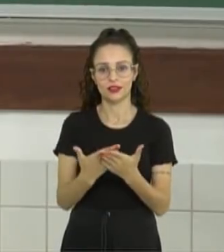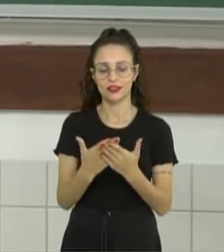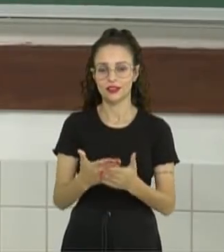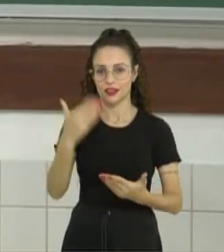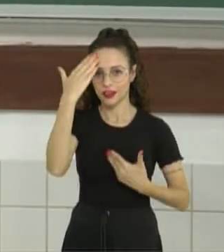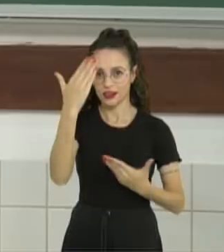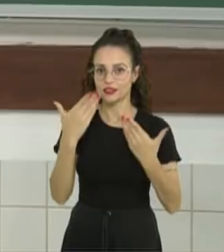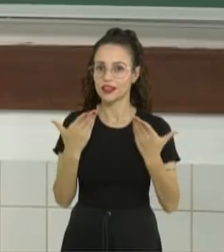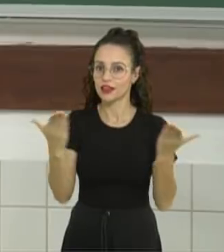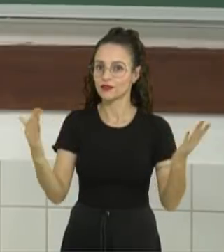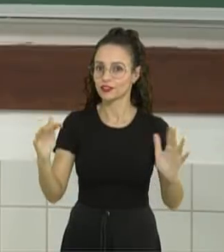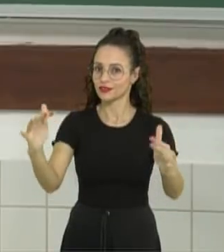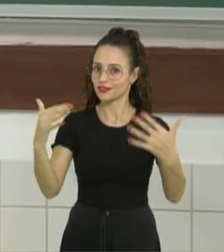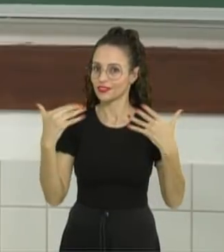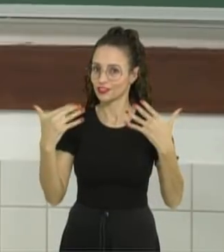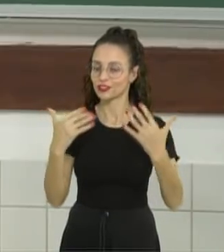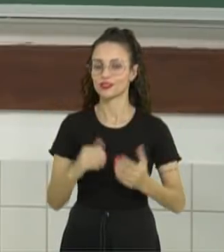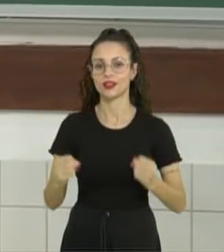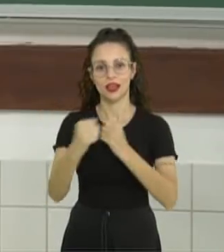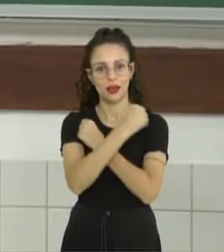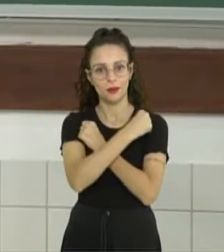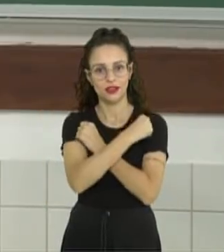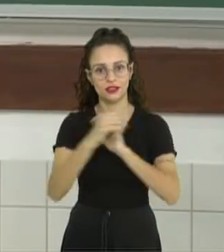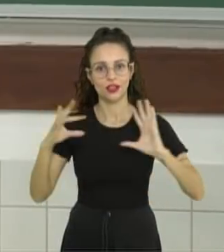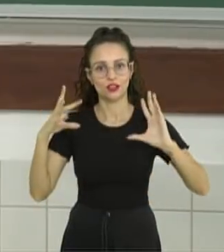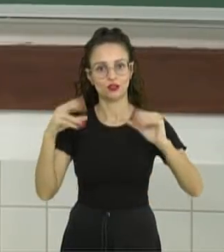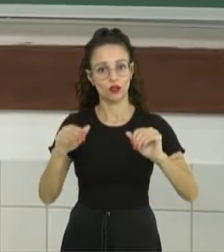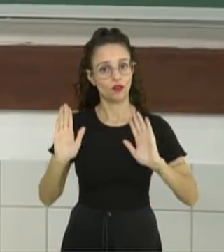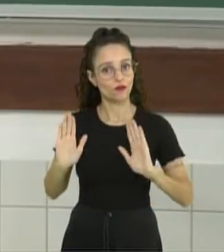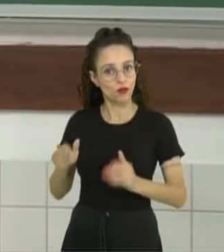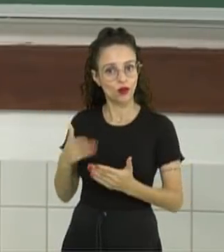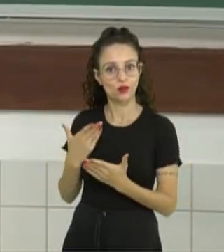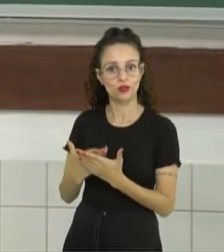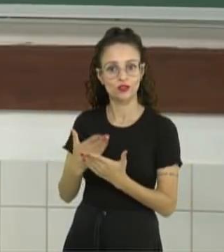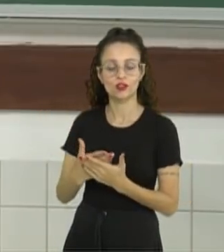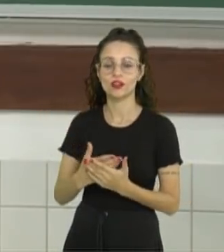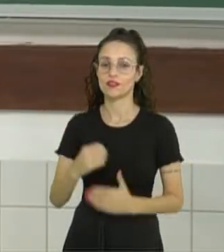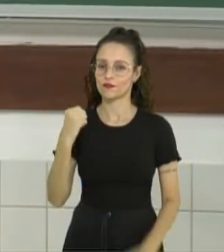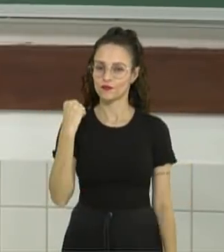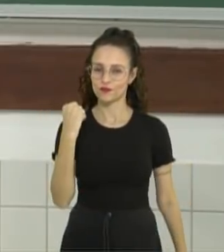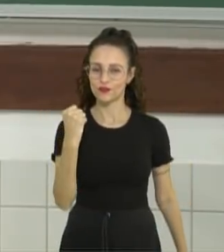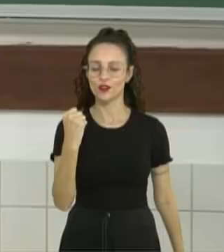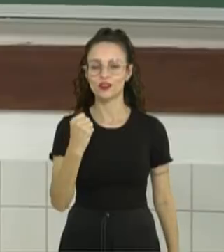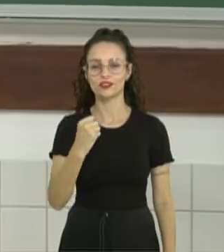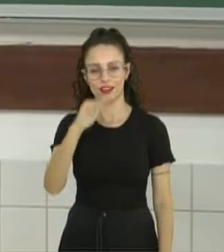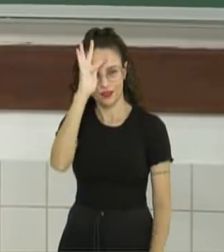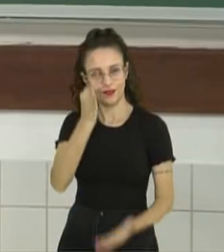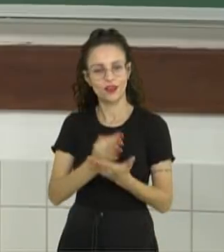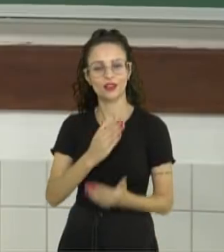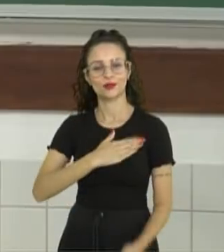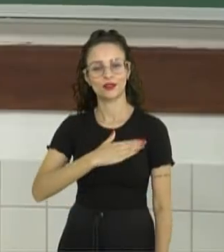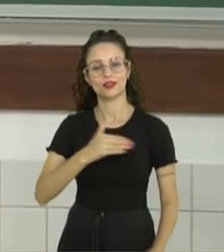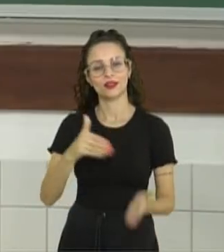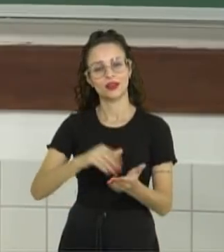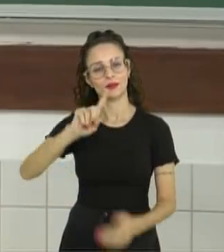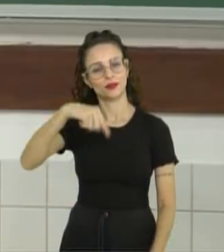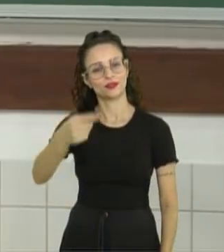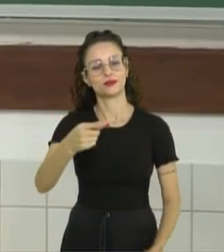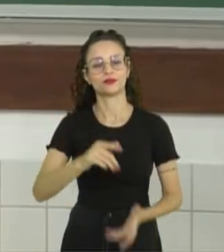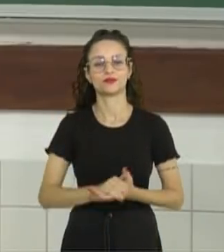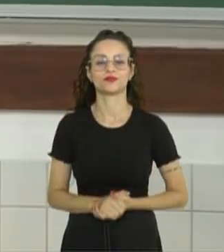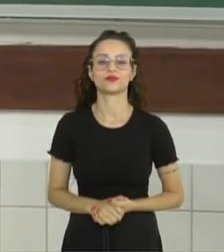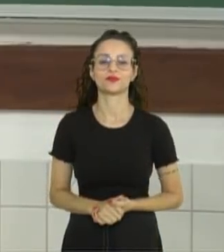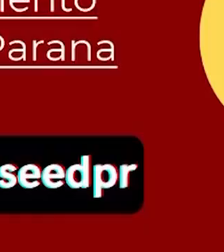vocês que estiveram junto comigo nessa. Abração a todos. Foco nos estudos. Força. Fé no coração. Até a próxima. Valeu!